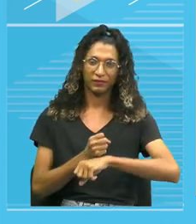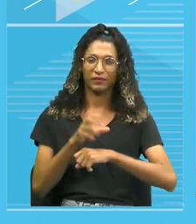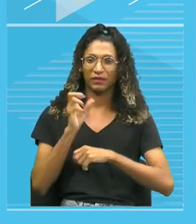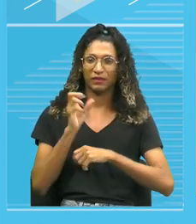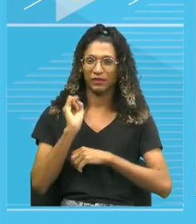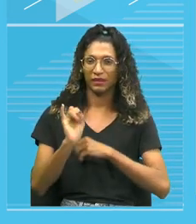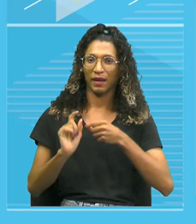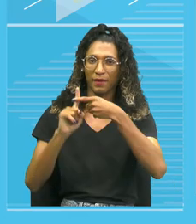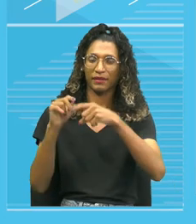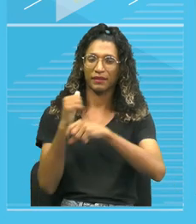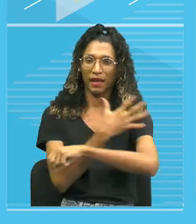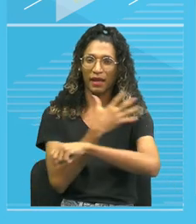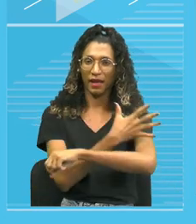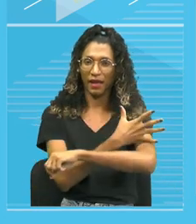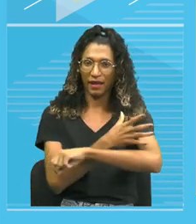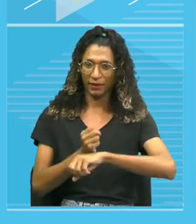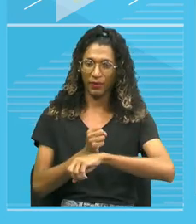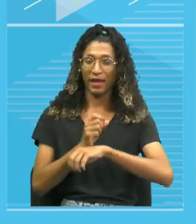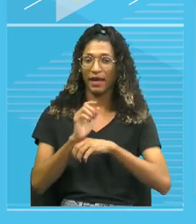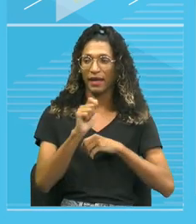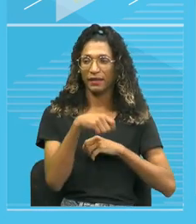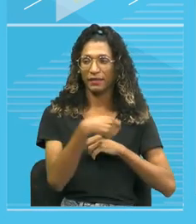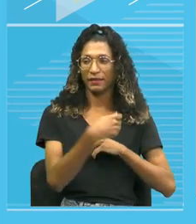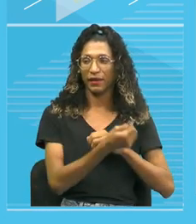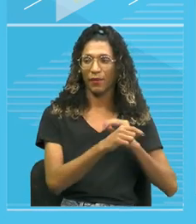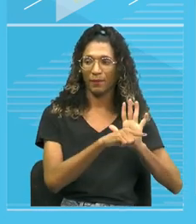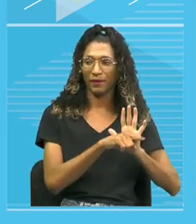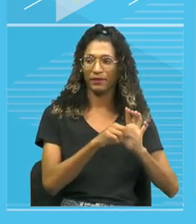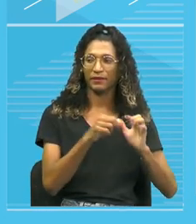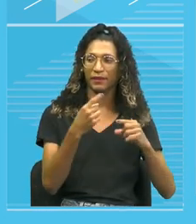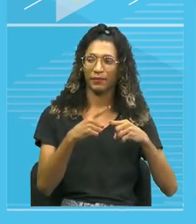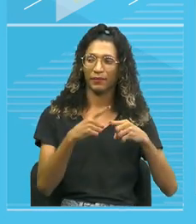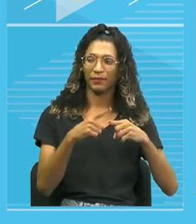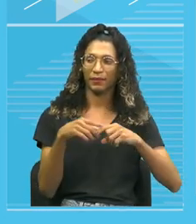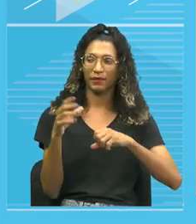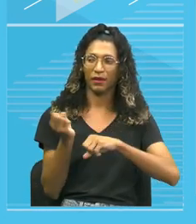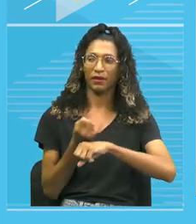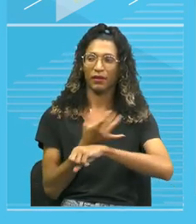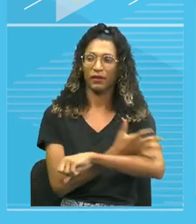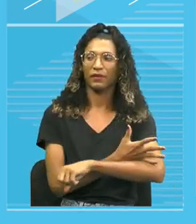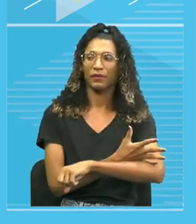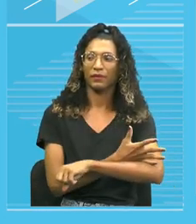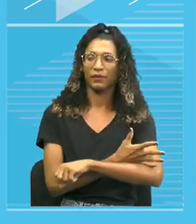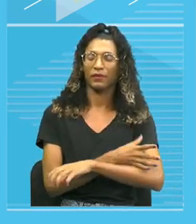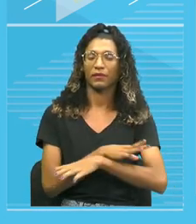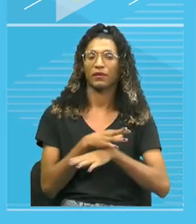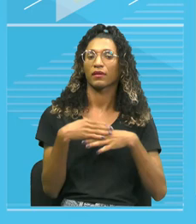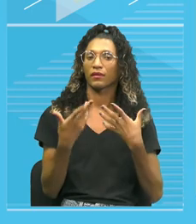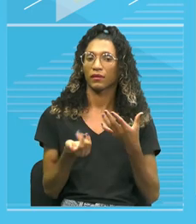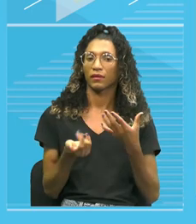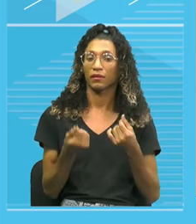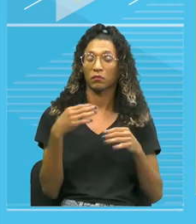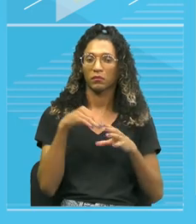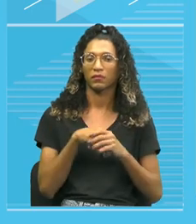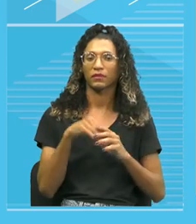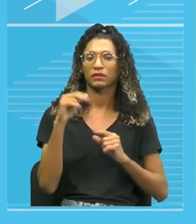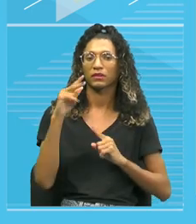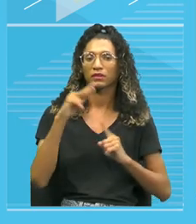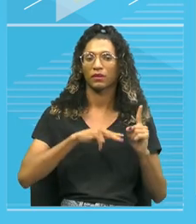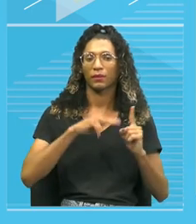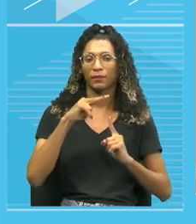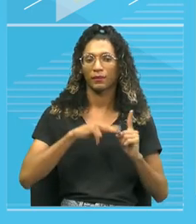for exótérmico está liberando a energia tá isso na entalpia de ligar